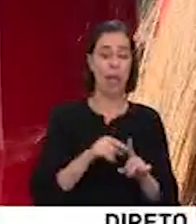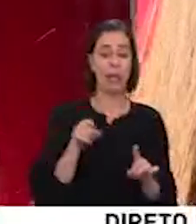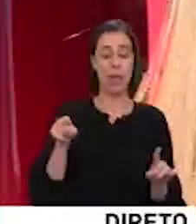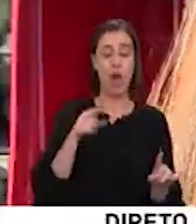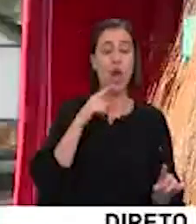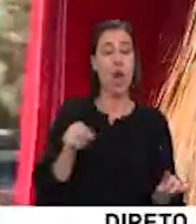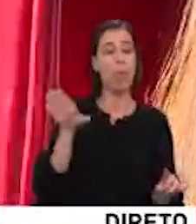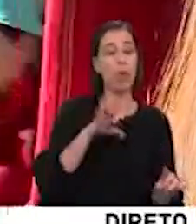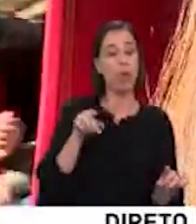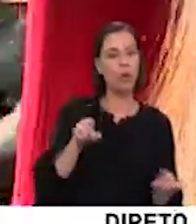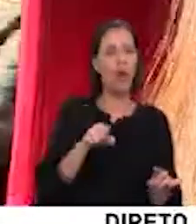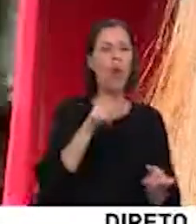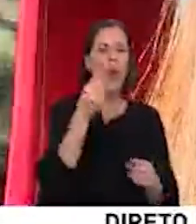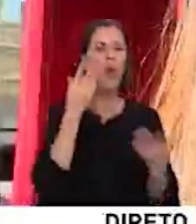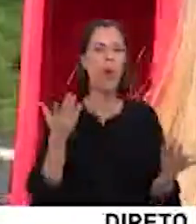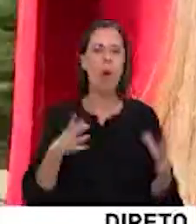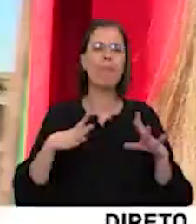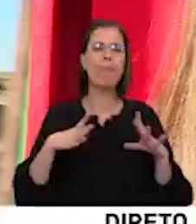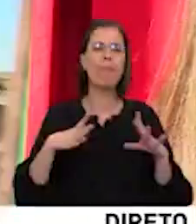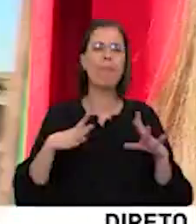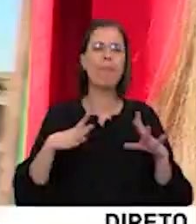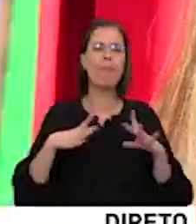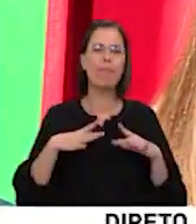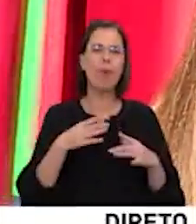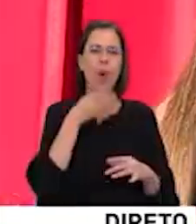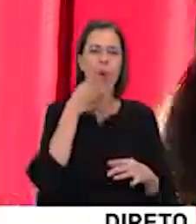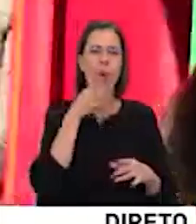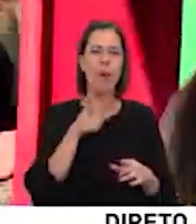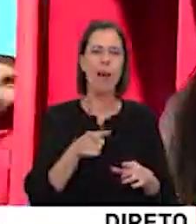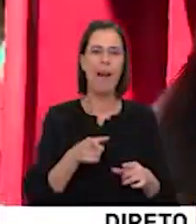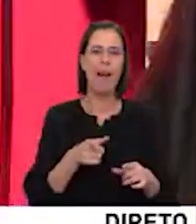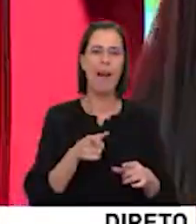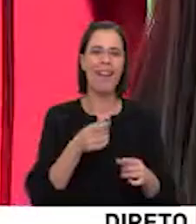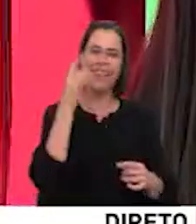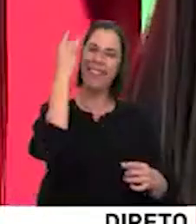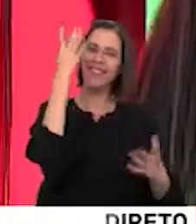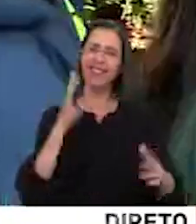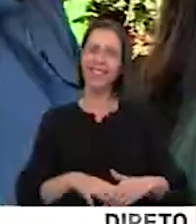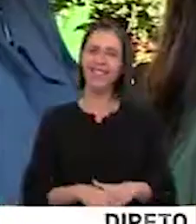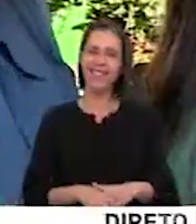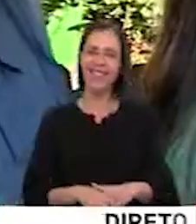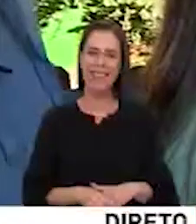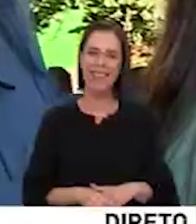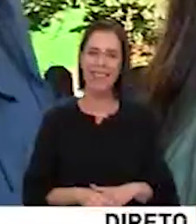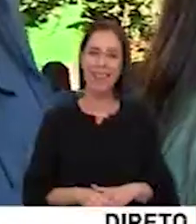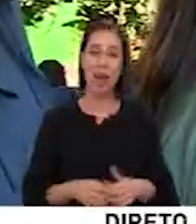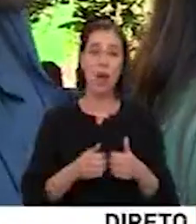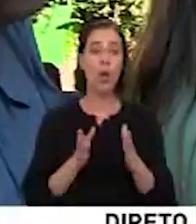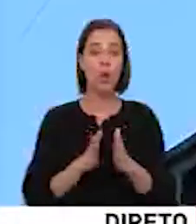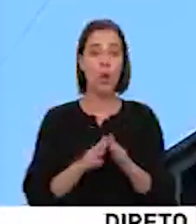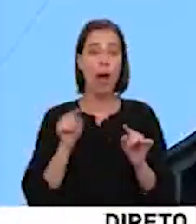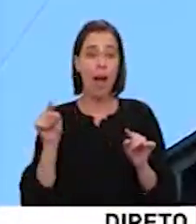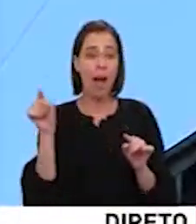chama-se João. Alice, como é que está a ser esta viagem no comboio? Está a ser muito divertida. Em todos os